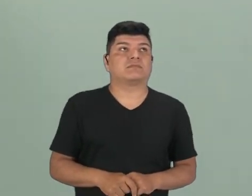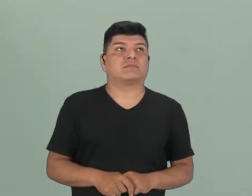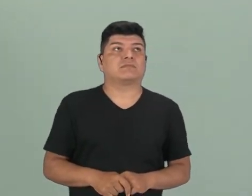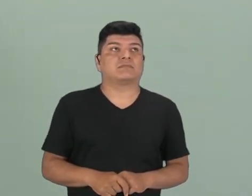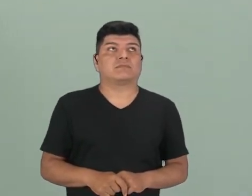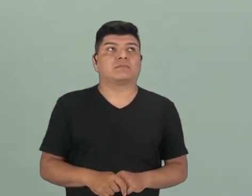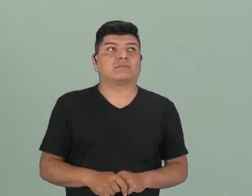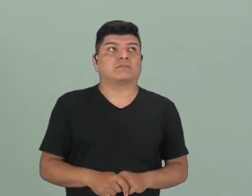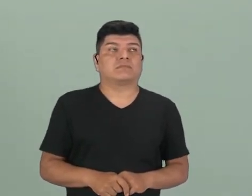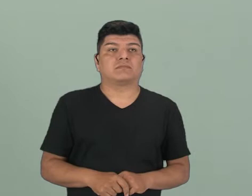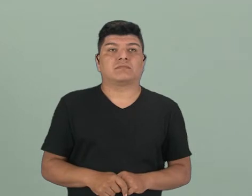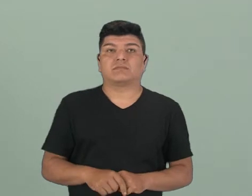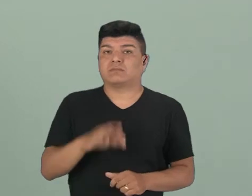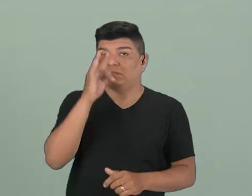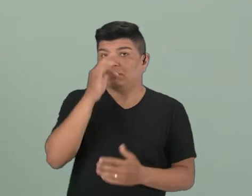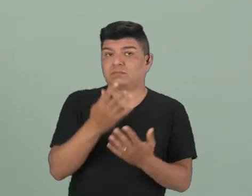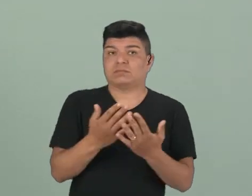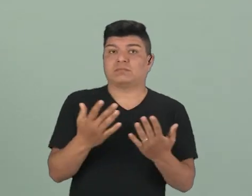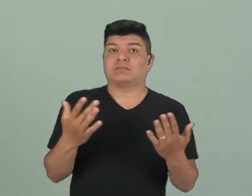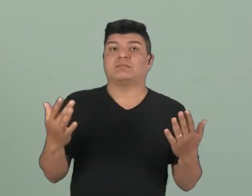com a planta aqui, ó.